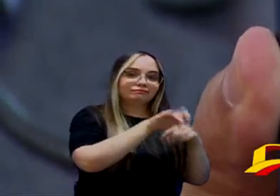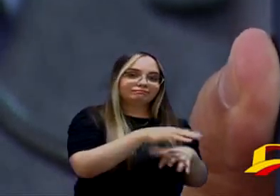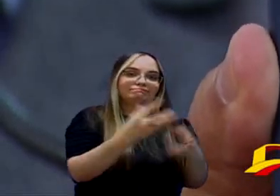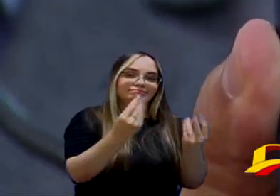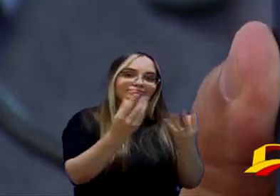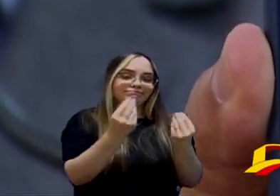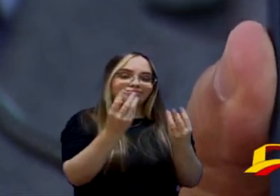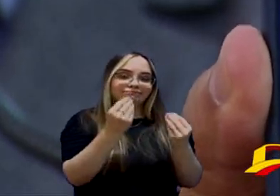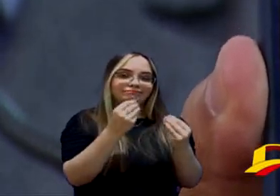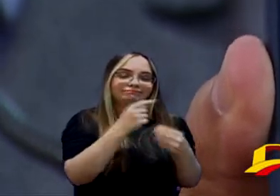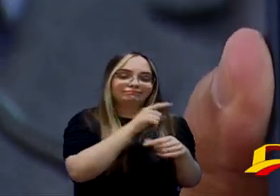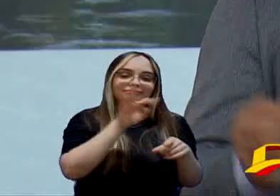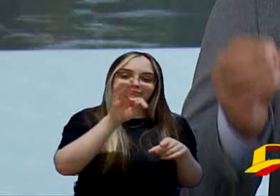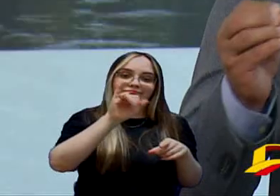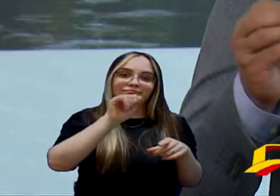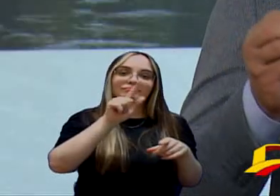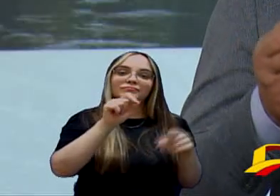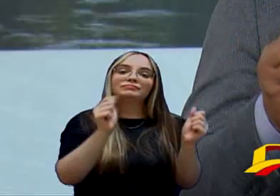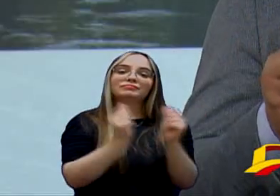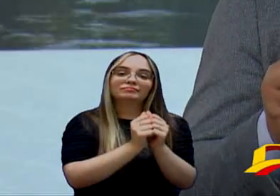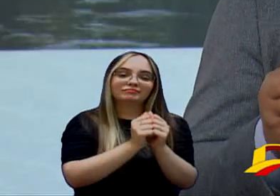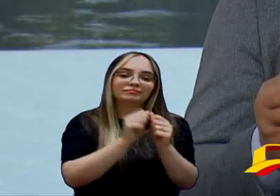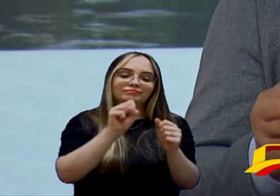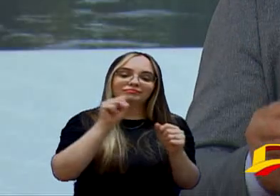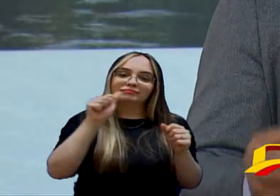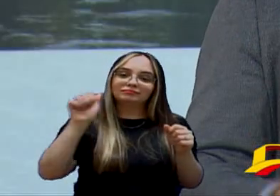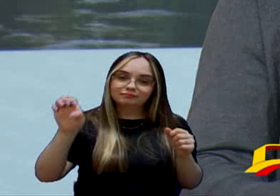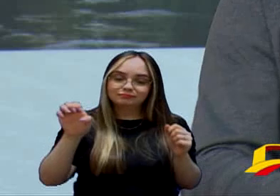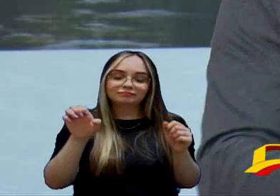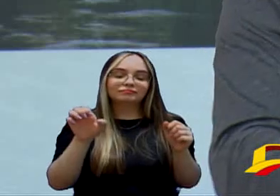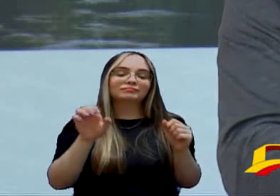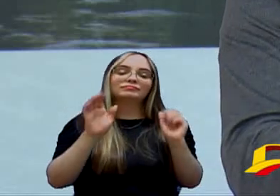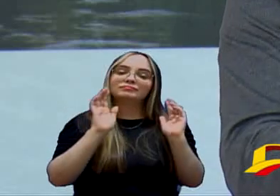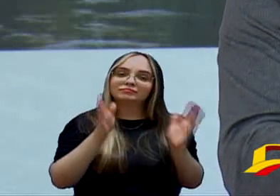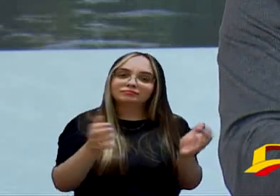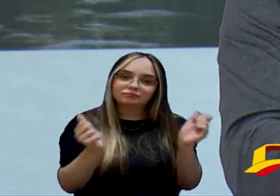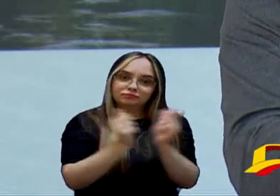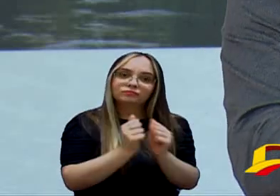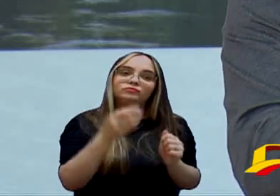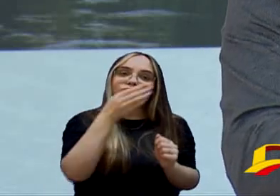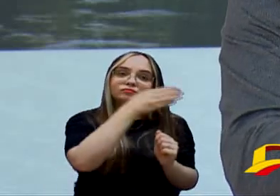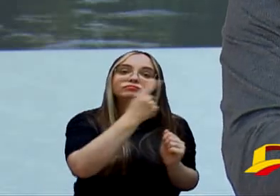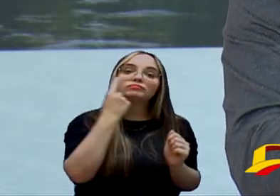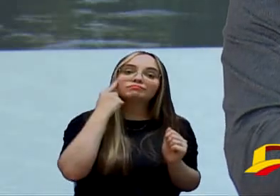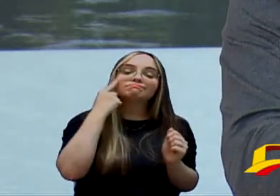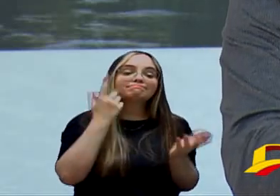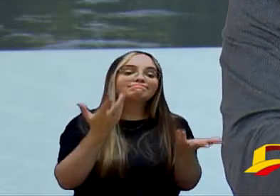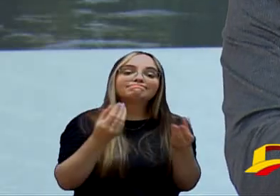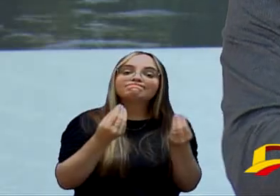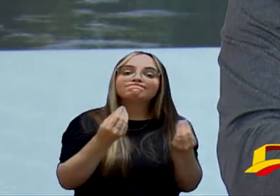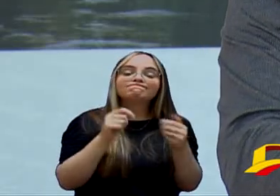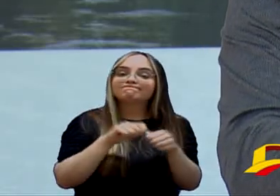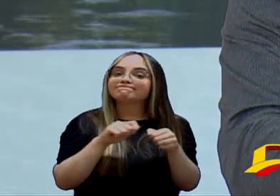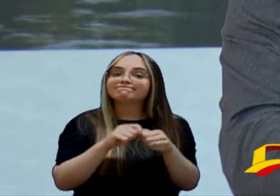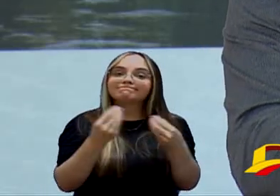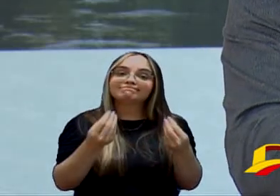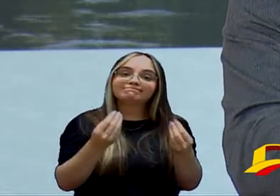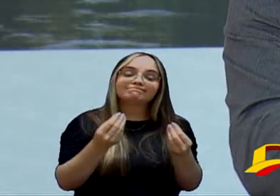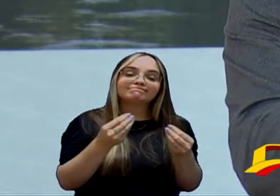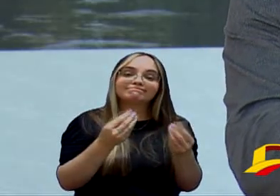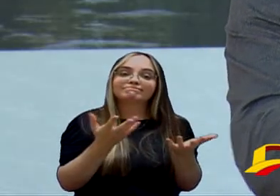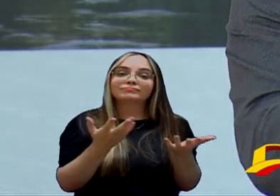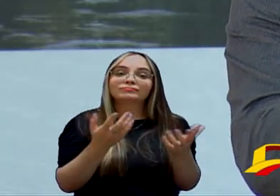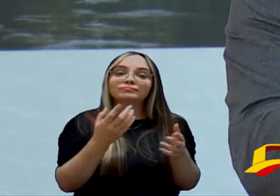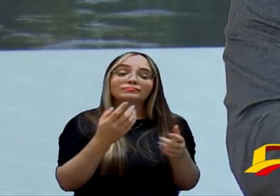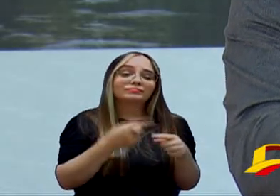sorteado ou que é do sai tive com outro secretários apresente eh tentando viabilizar alguma forma que a